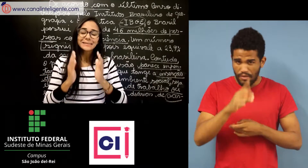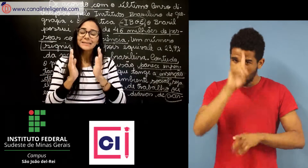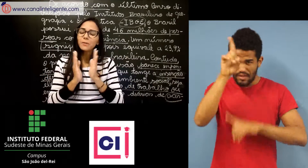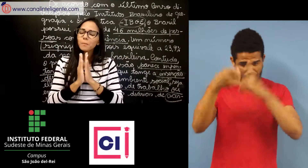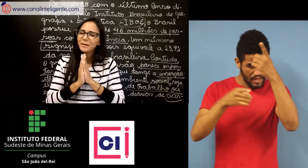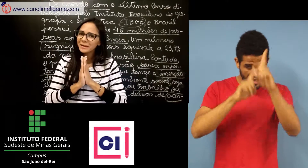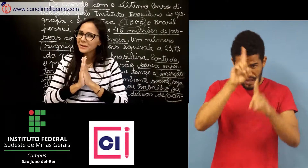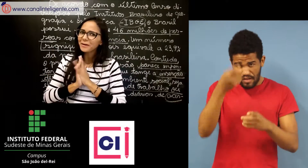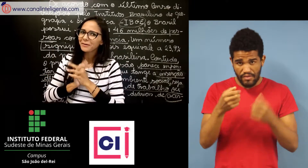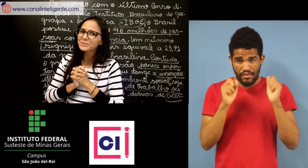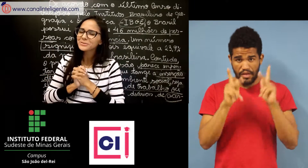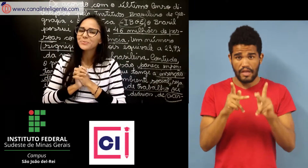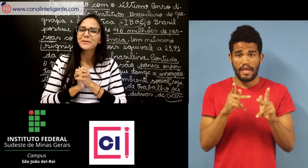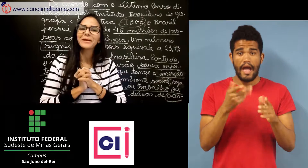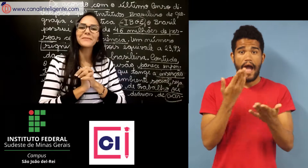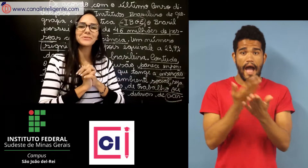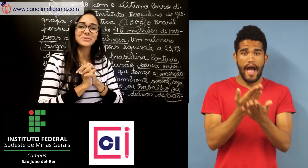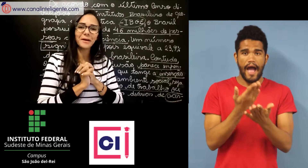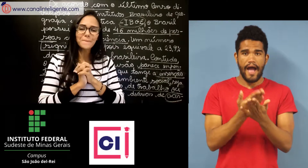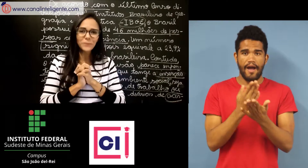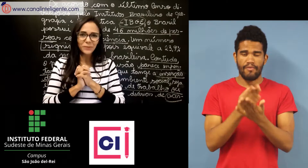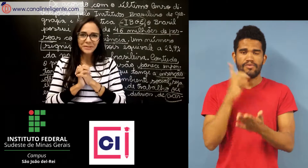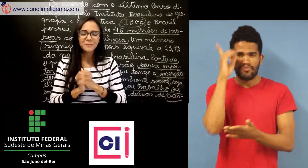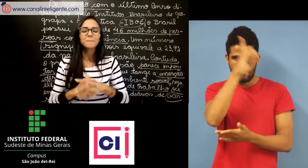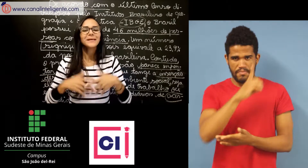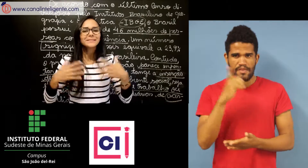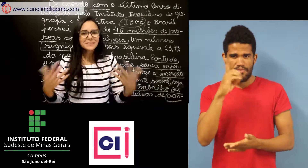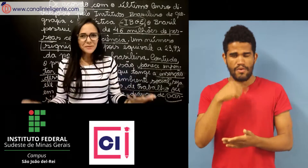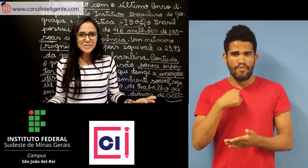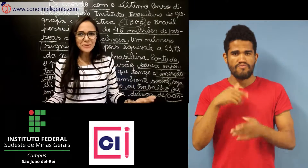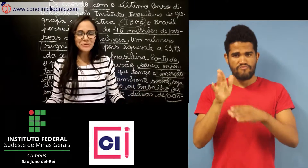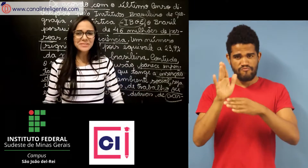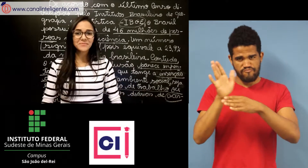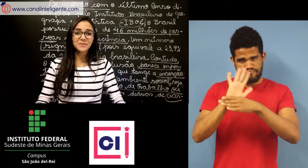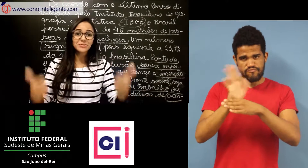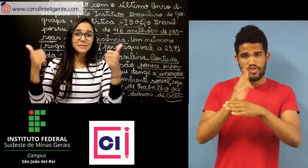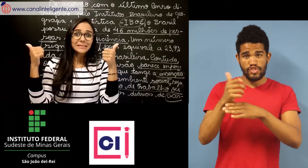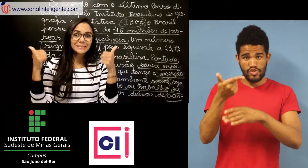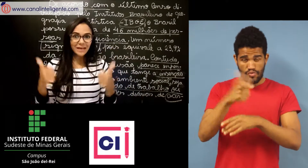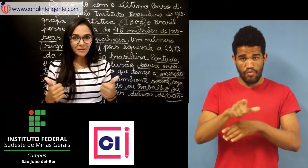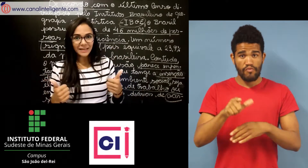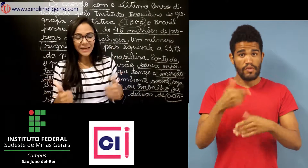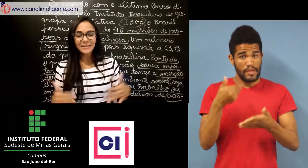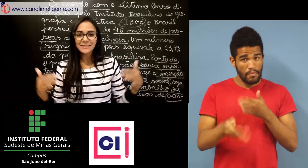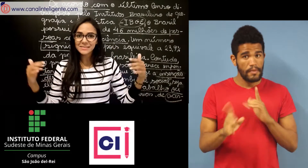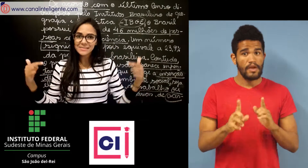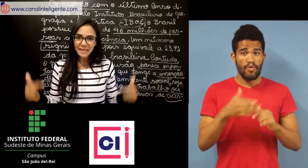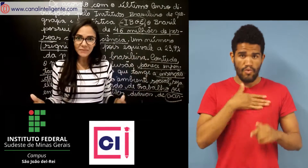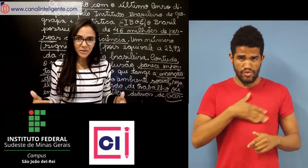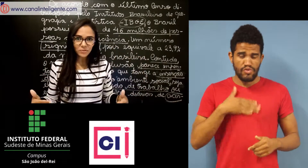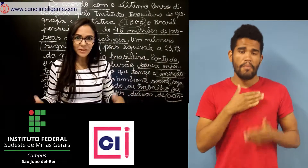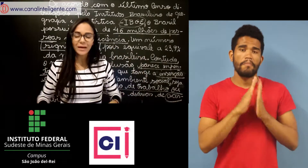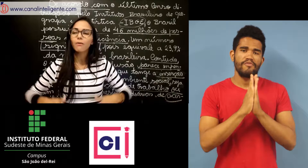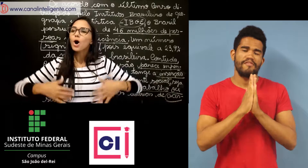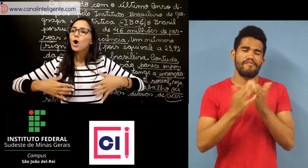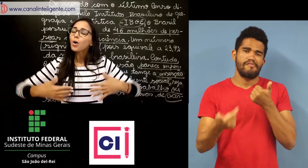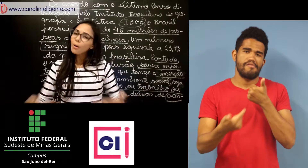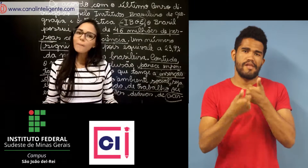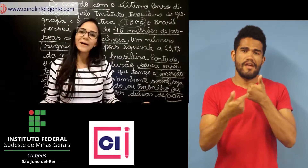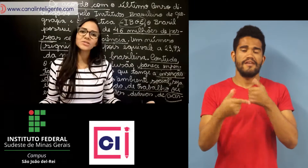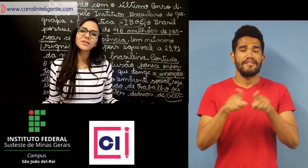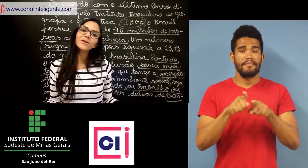ideias. Não percam a aula de domingo, ela vai ajudar muito. Se você gostou desse vídeo, dá um like, se inscreve aqui no